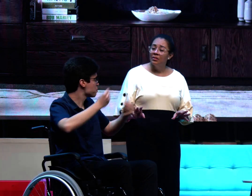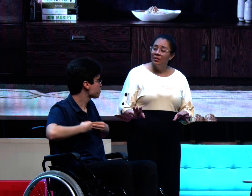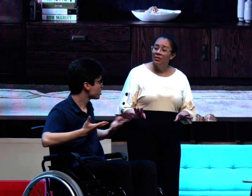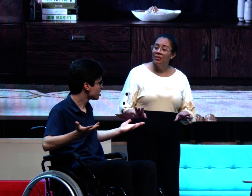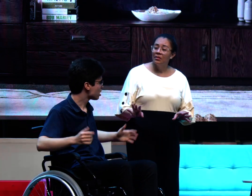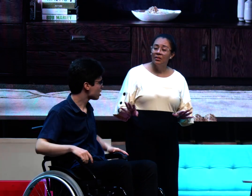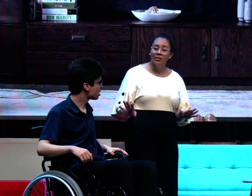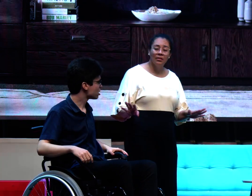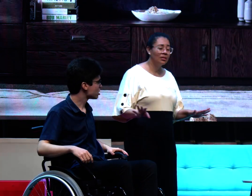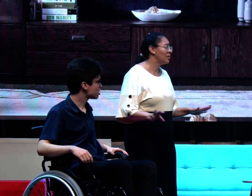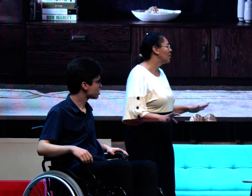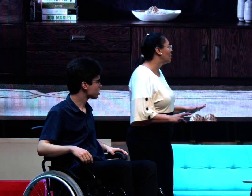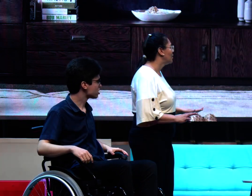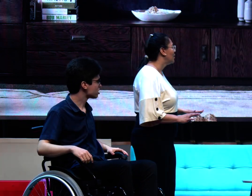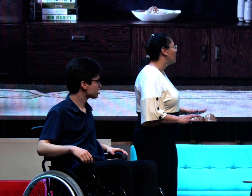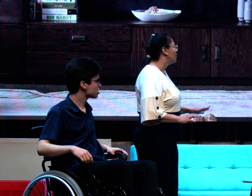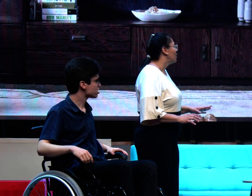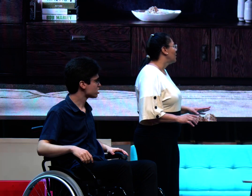minha vida.